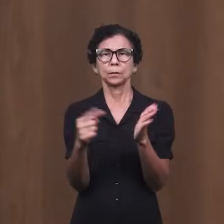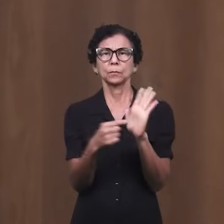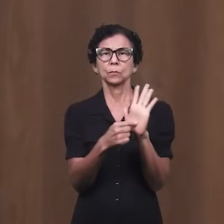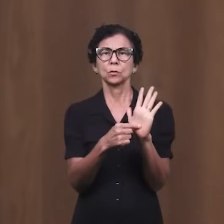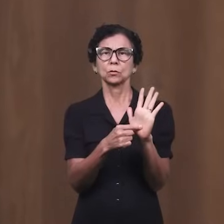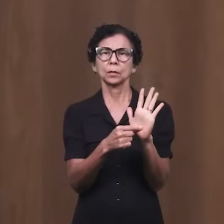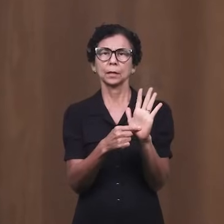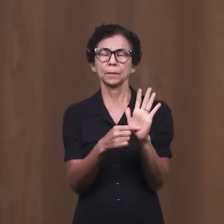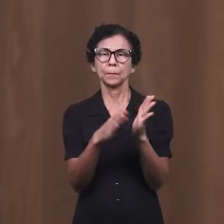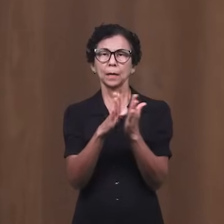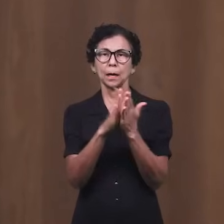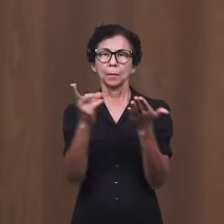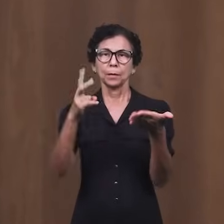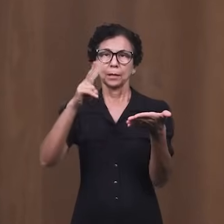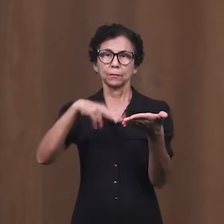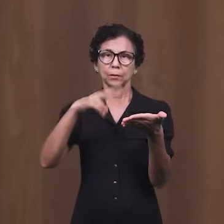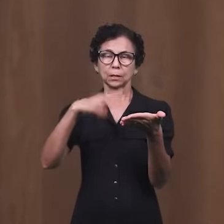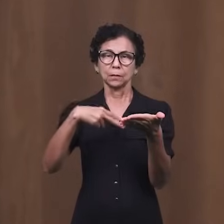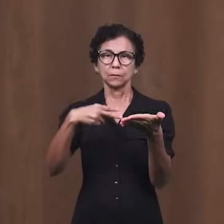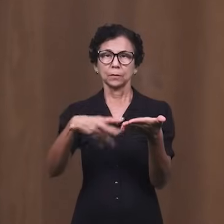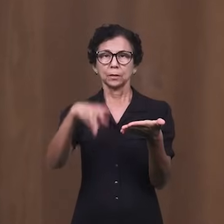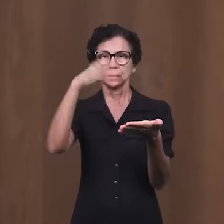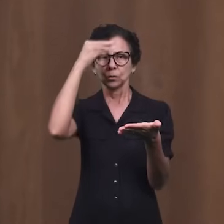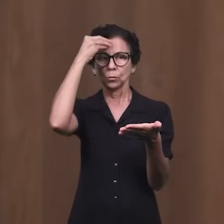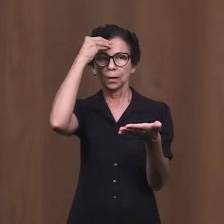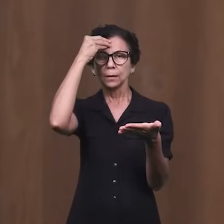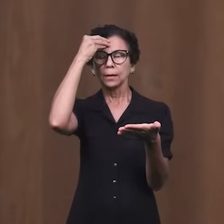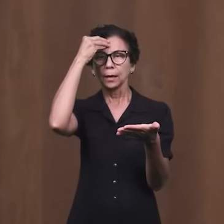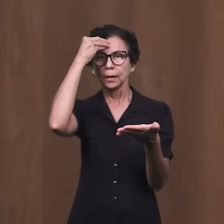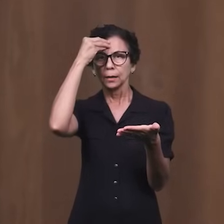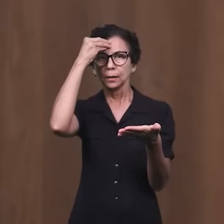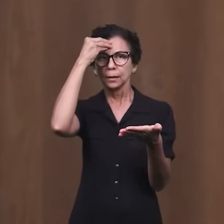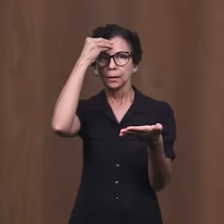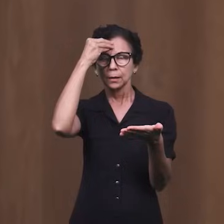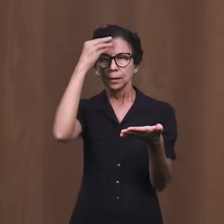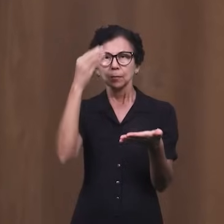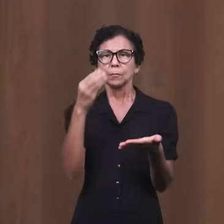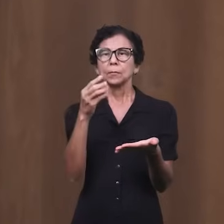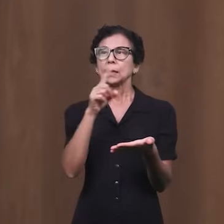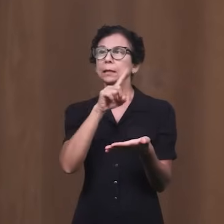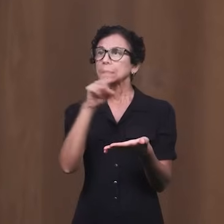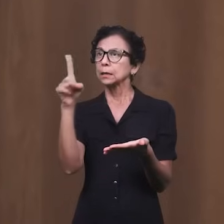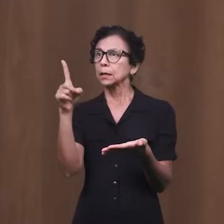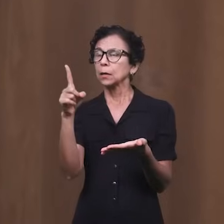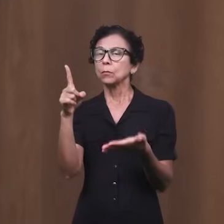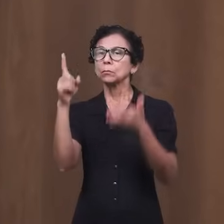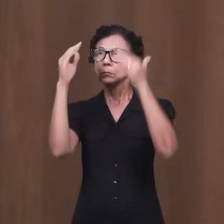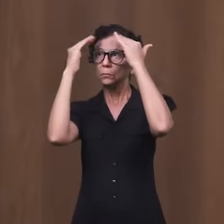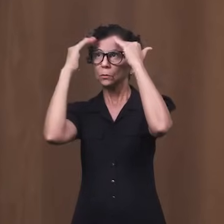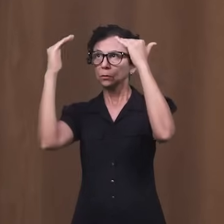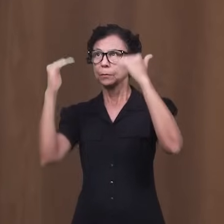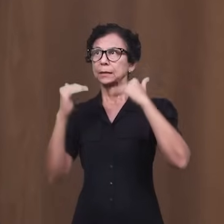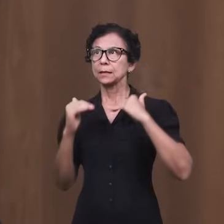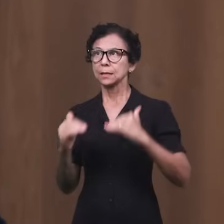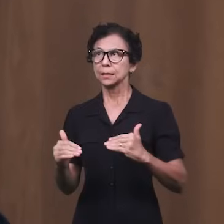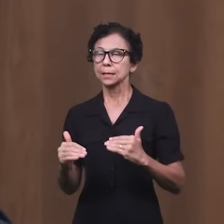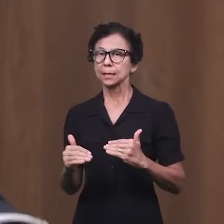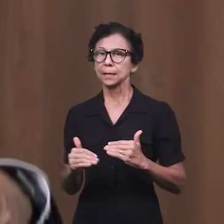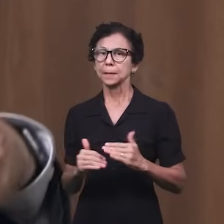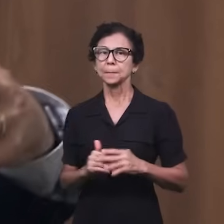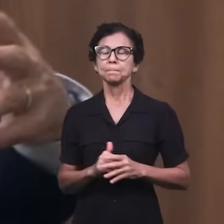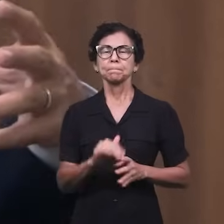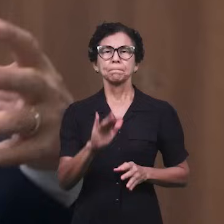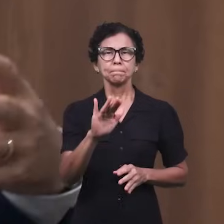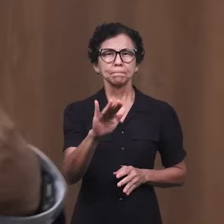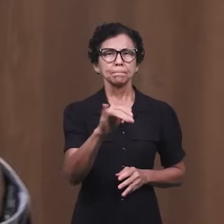Palavra no meu coração para não pecar contra ti é como espécie de de vacina e